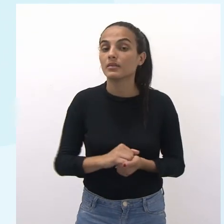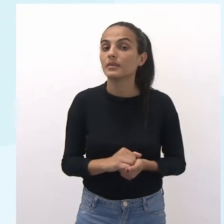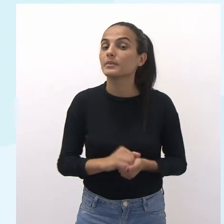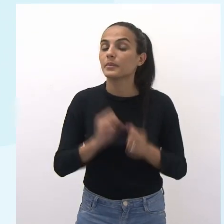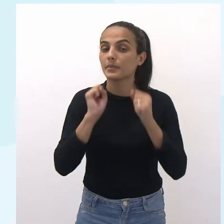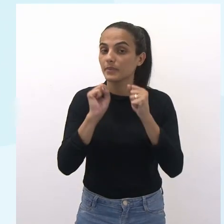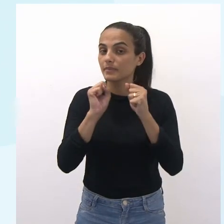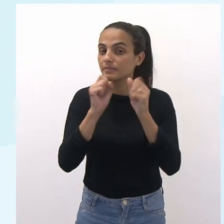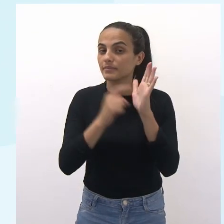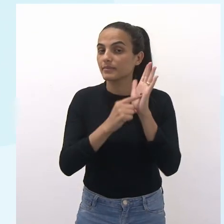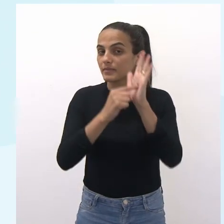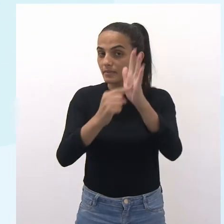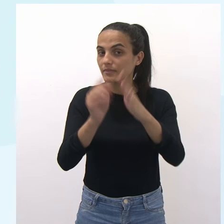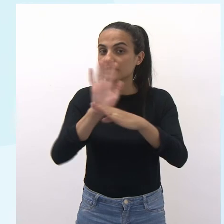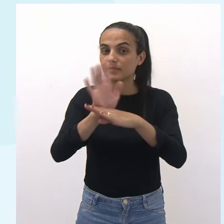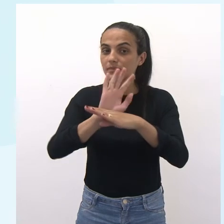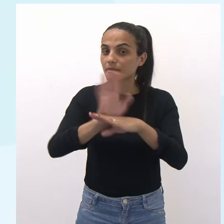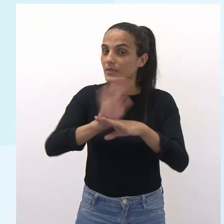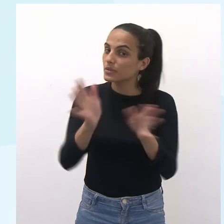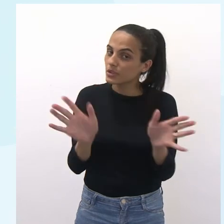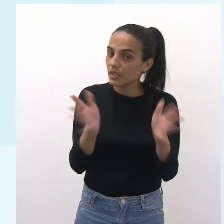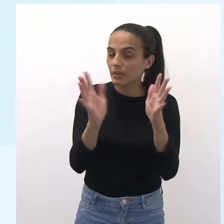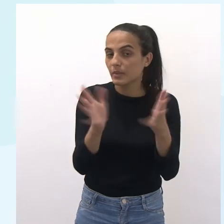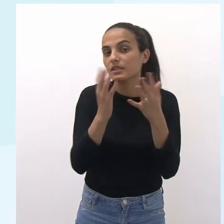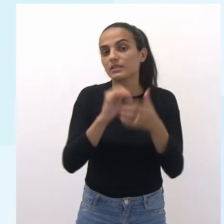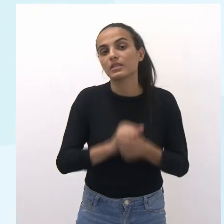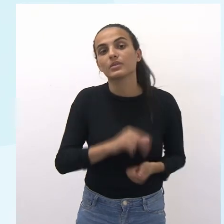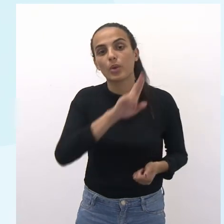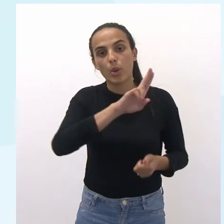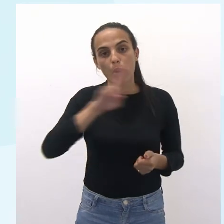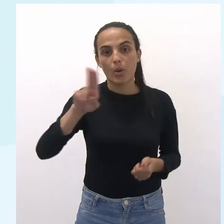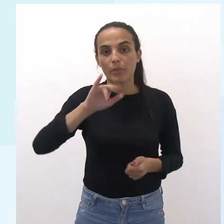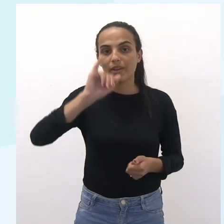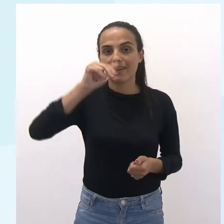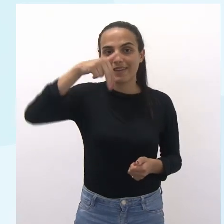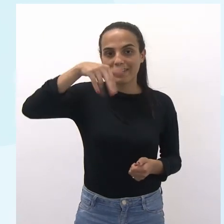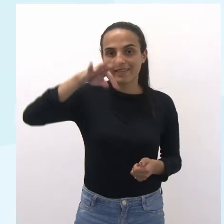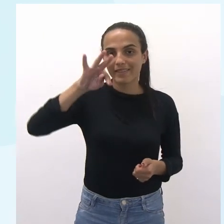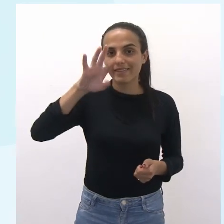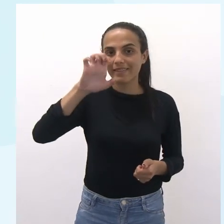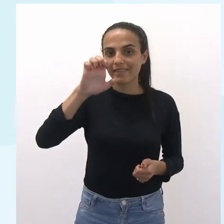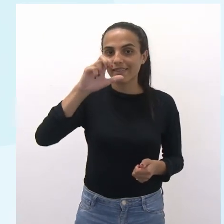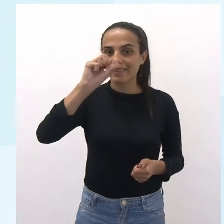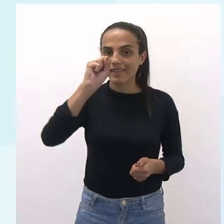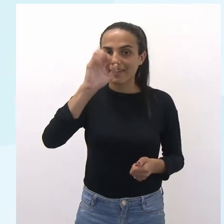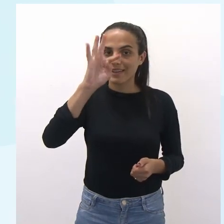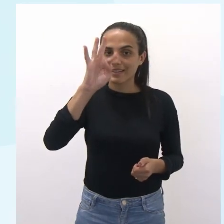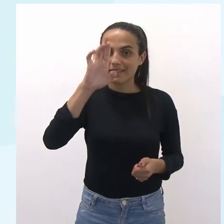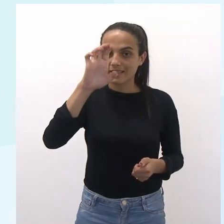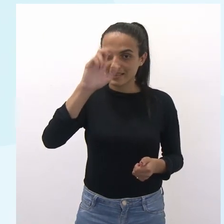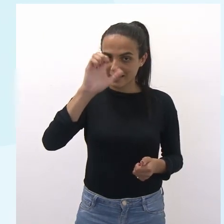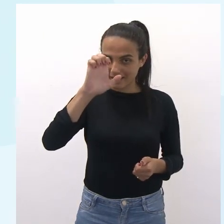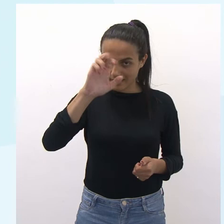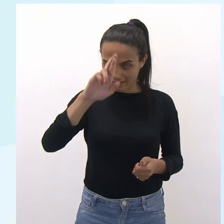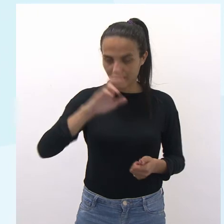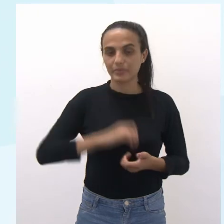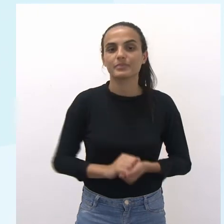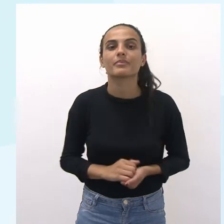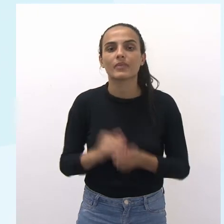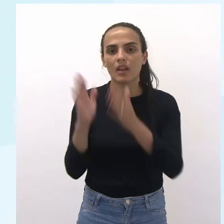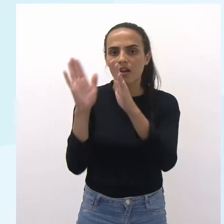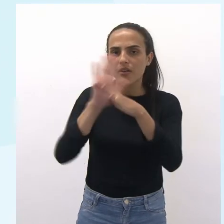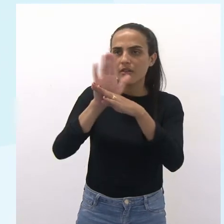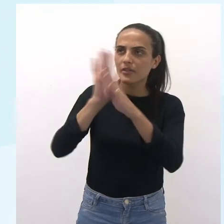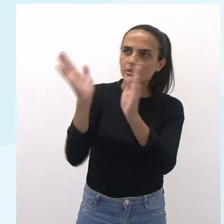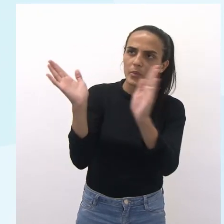exibição de um vídeo de animação chamado Interstella. Então, não é apenas a exibição do vídeo